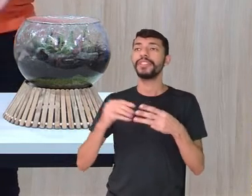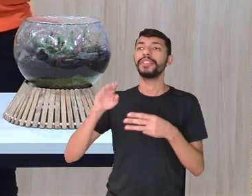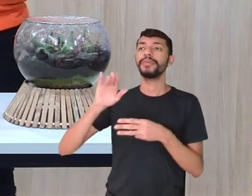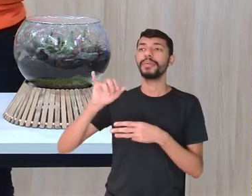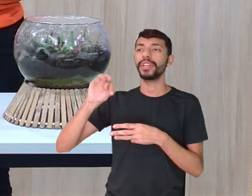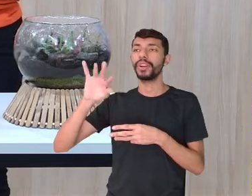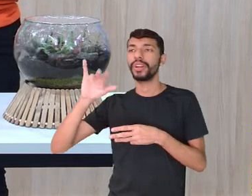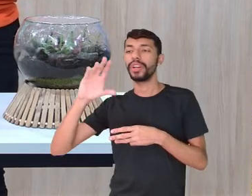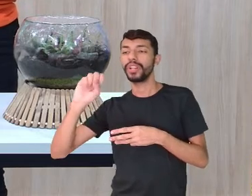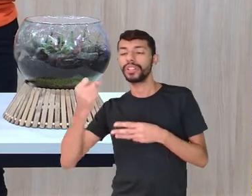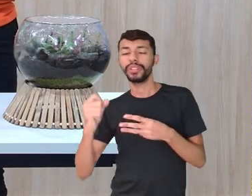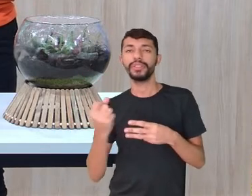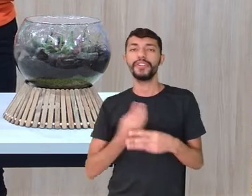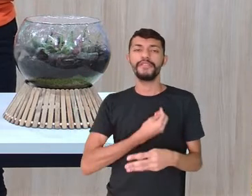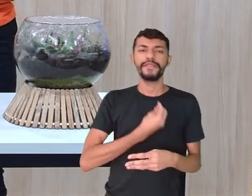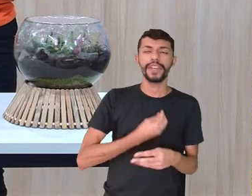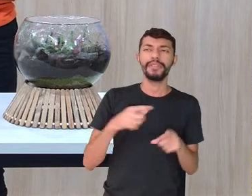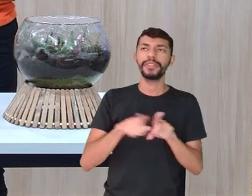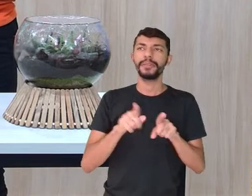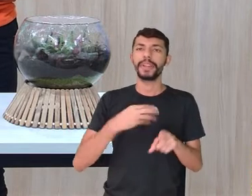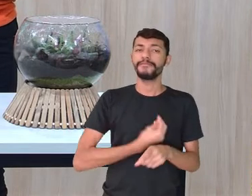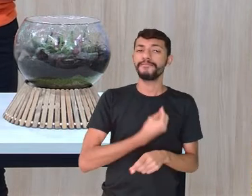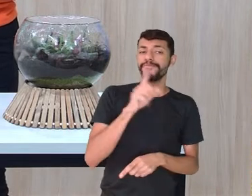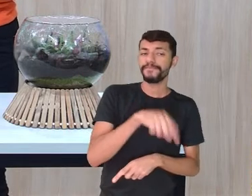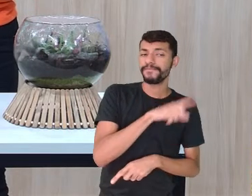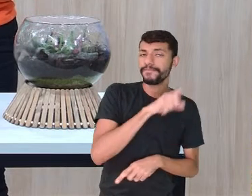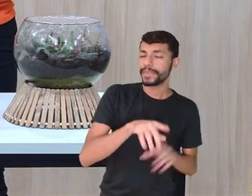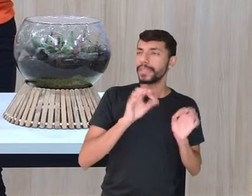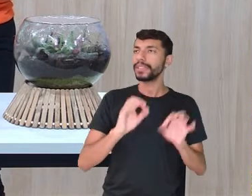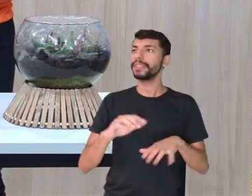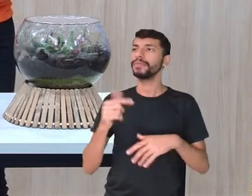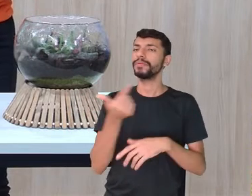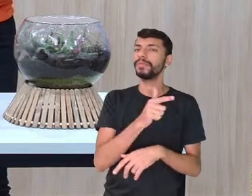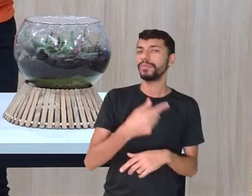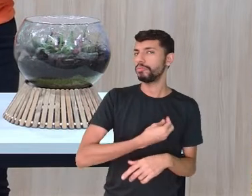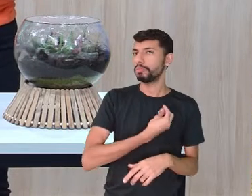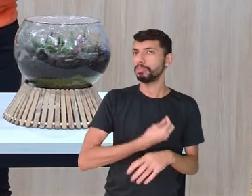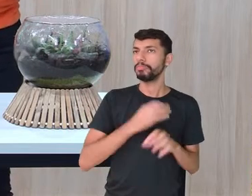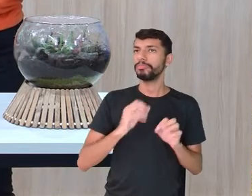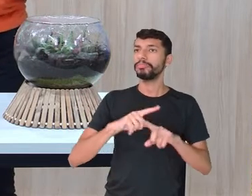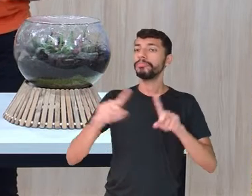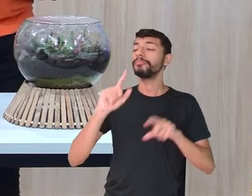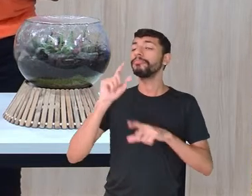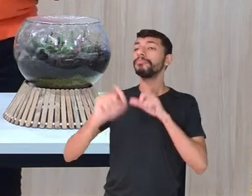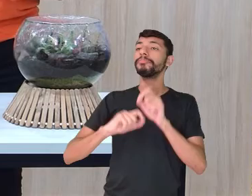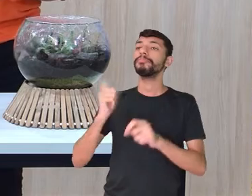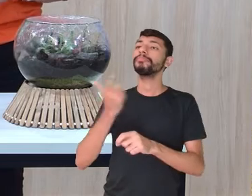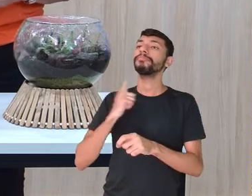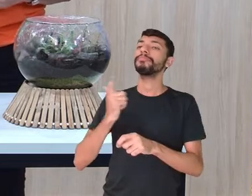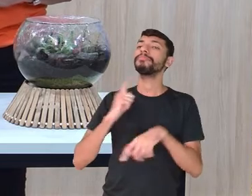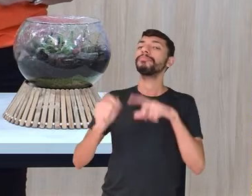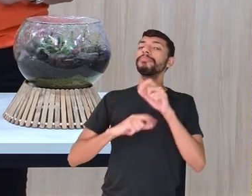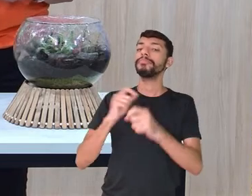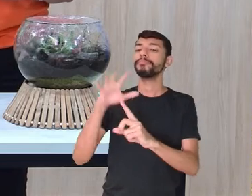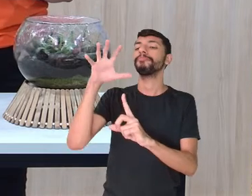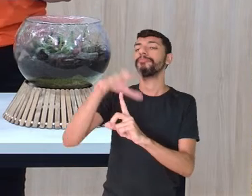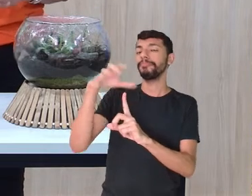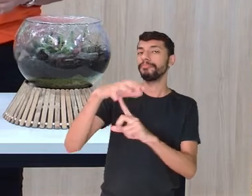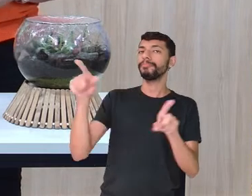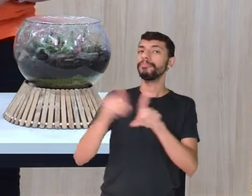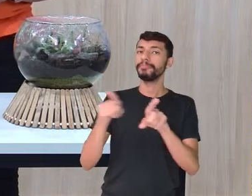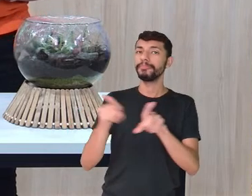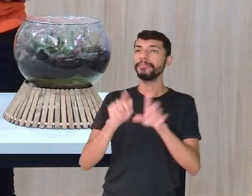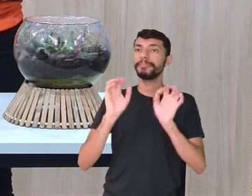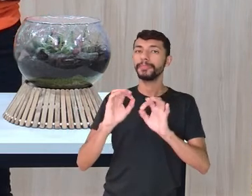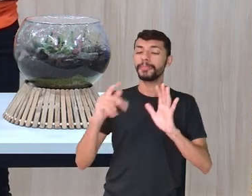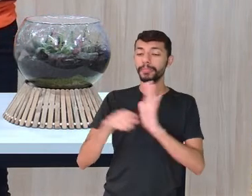os seres abióticos, que vamos depois ver isso, os que não têm vida, mas eles exercem uma grande influência para que